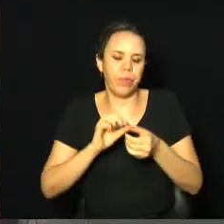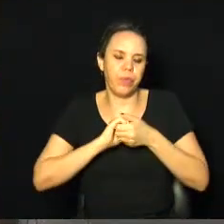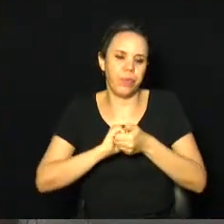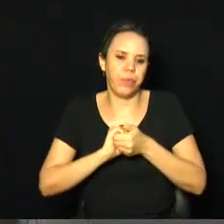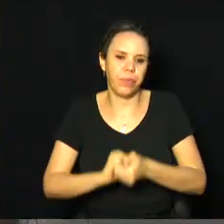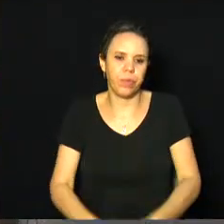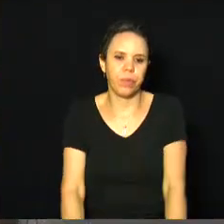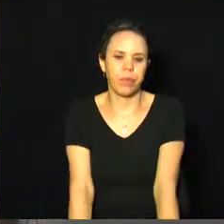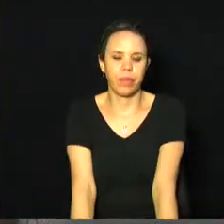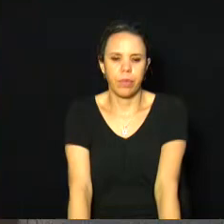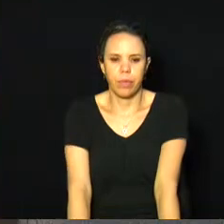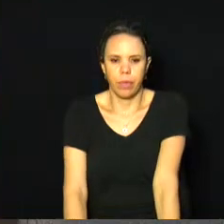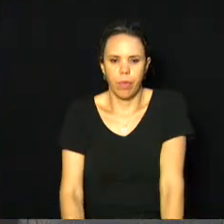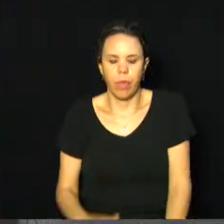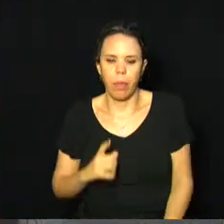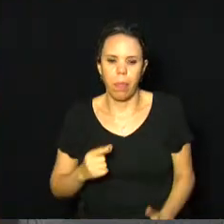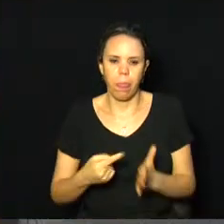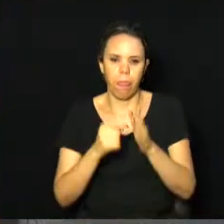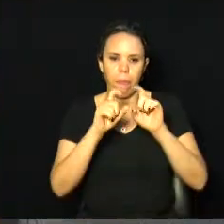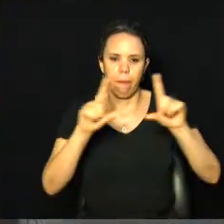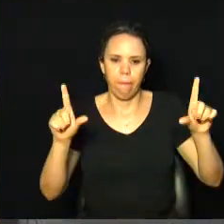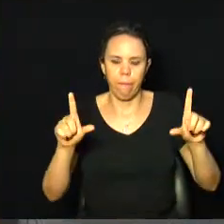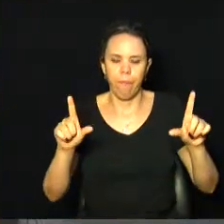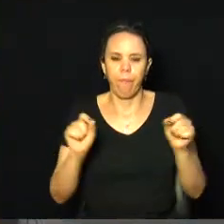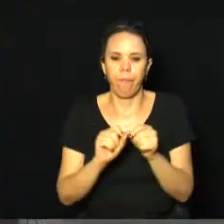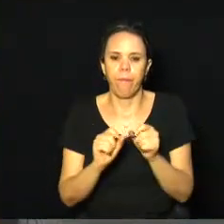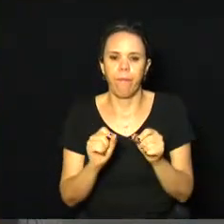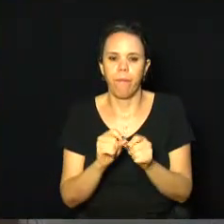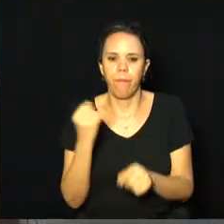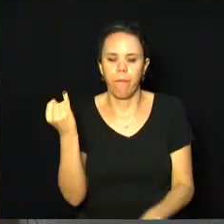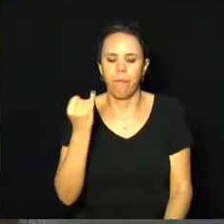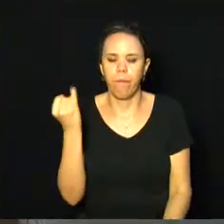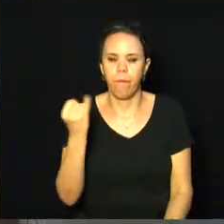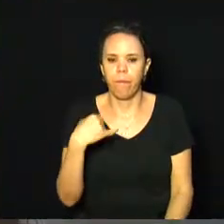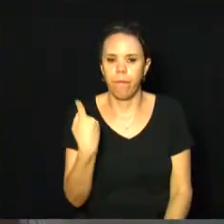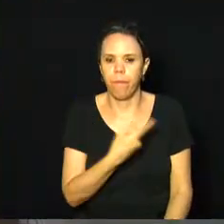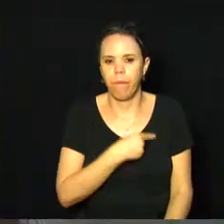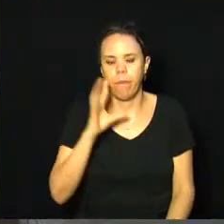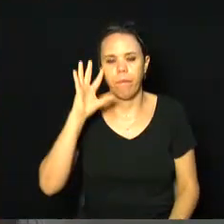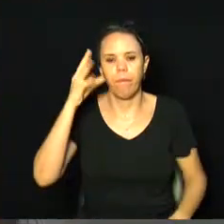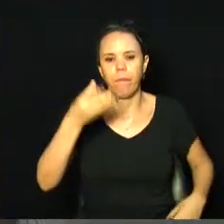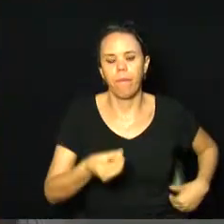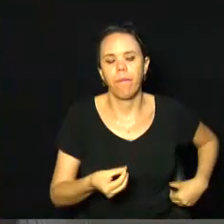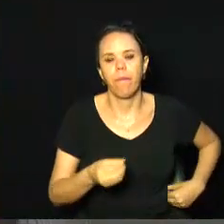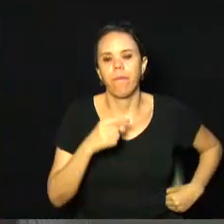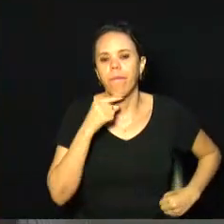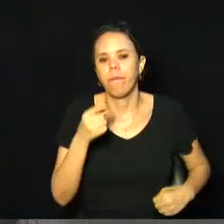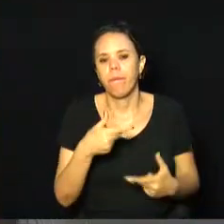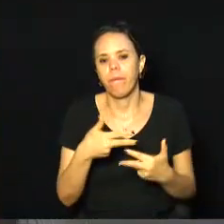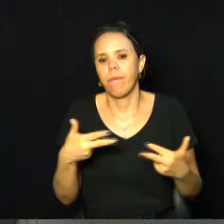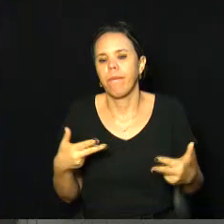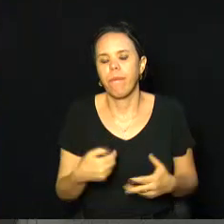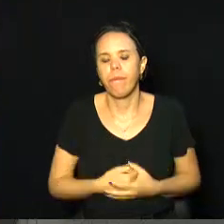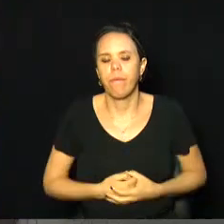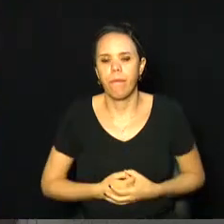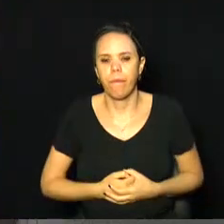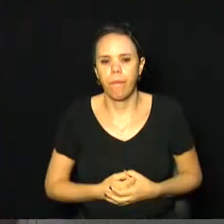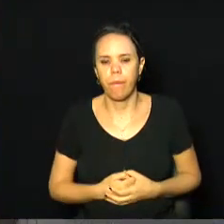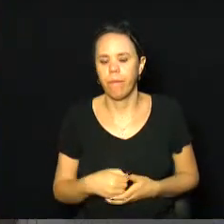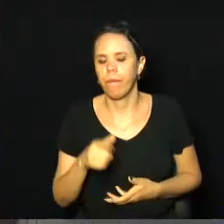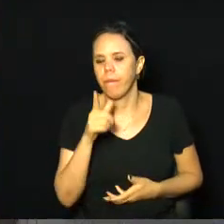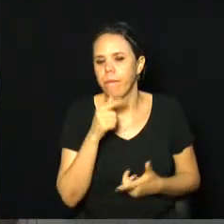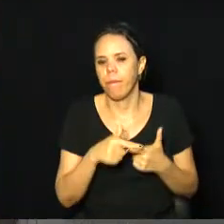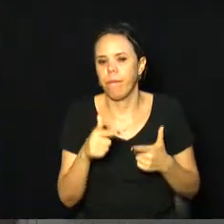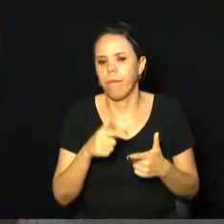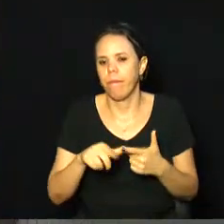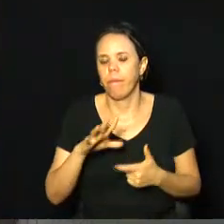Em seguida, o senhor tem a apresentação a fazer, que será muito importante para a gente entender essas questões, né, da água na